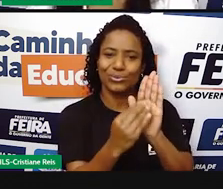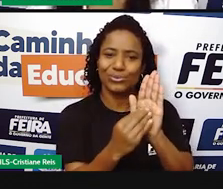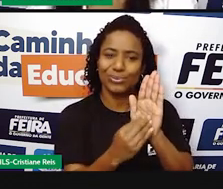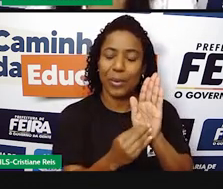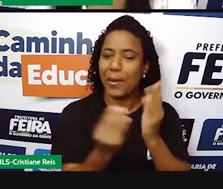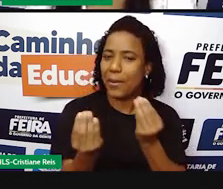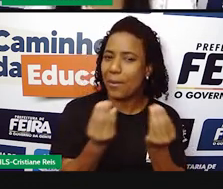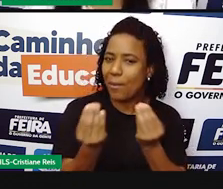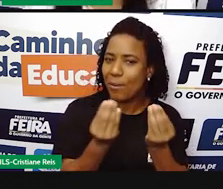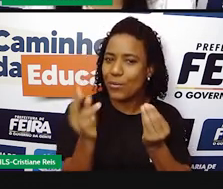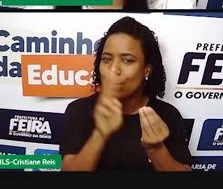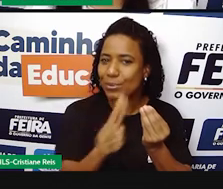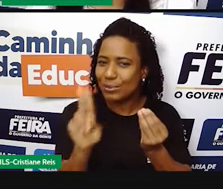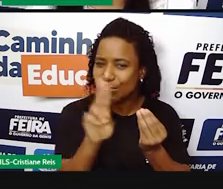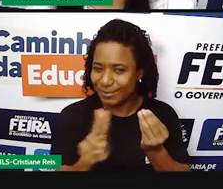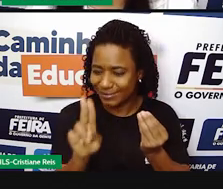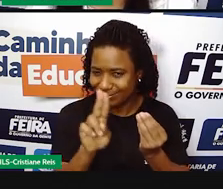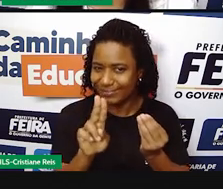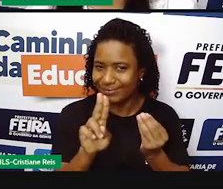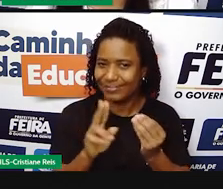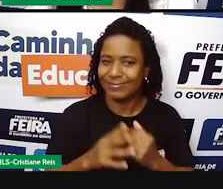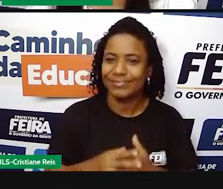ser utilizadas?